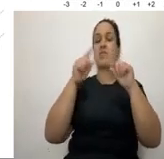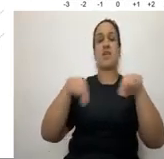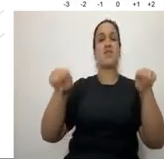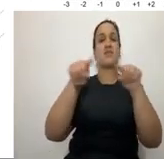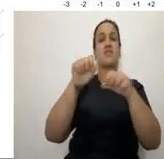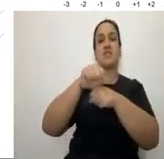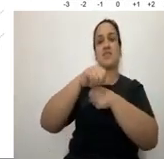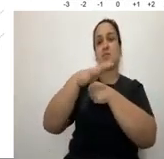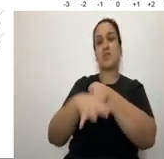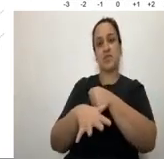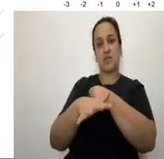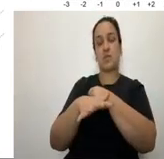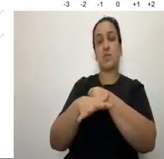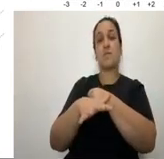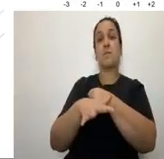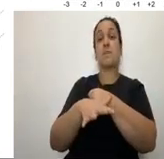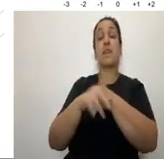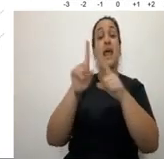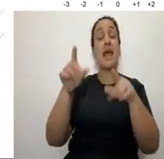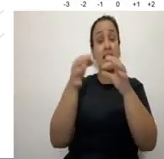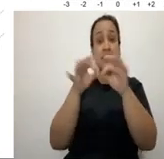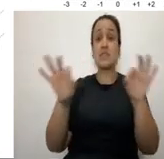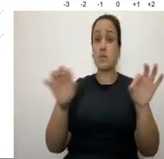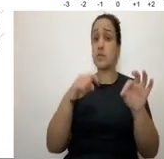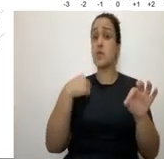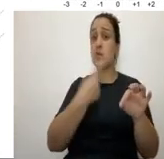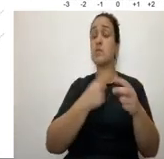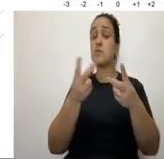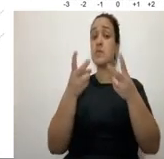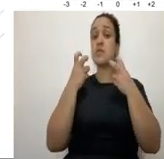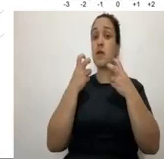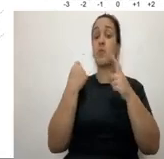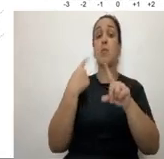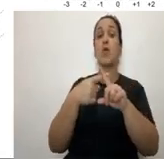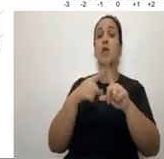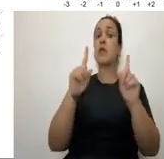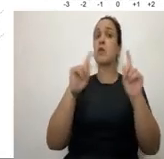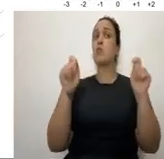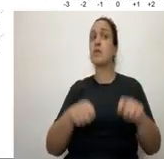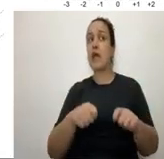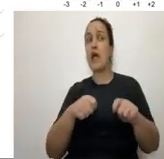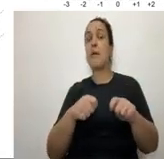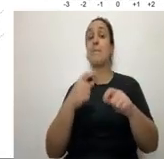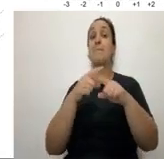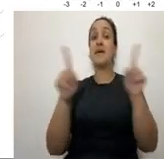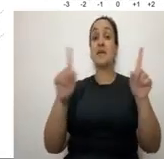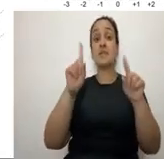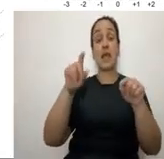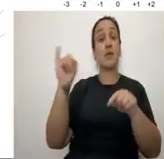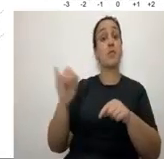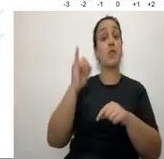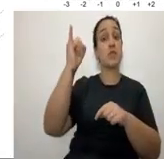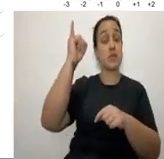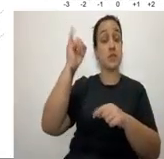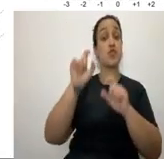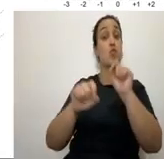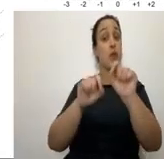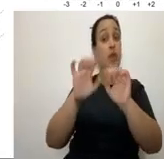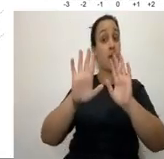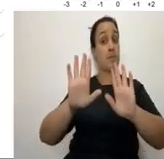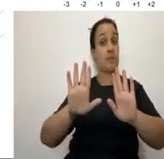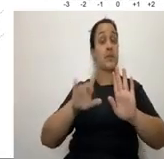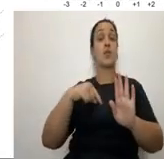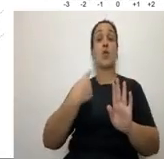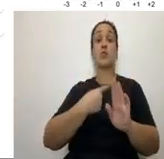experimentalmente, não se verifica essa distribuição. É simples até a gente ver por que não. Mas